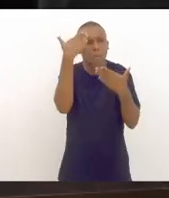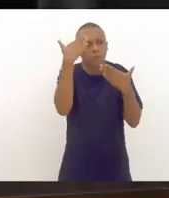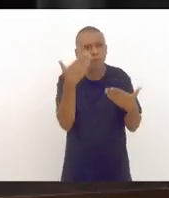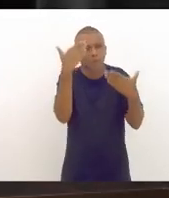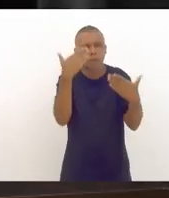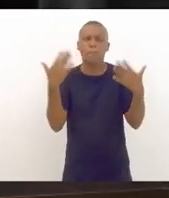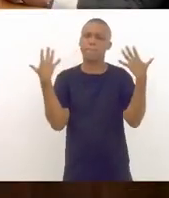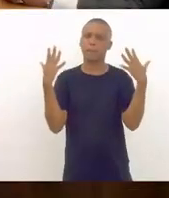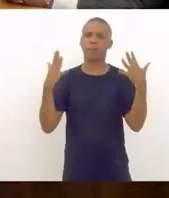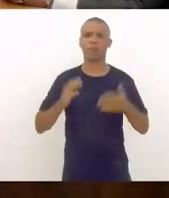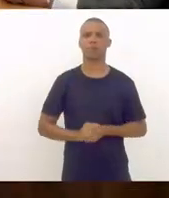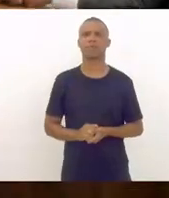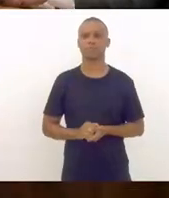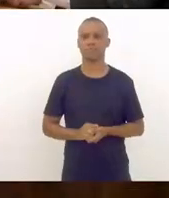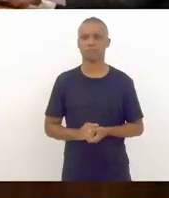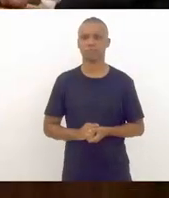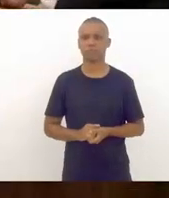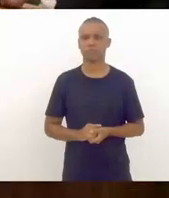parabéns, Zaca.